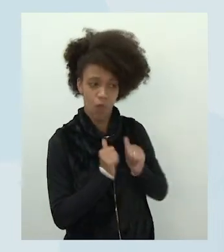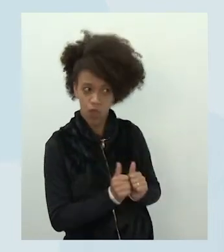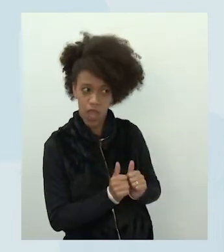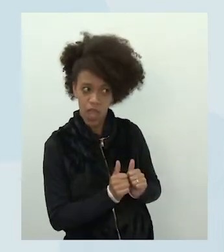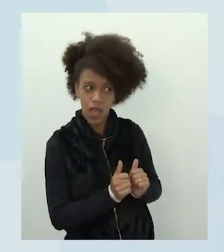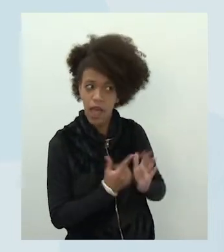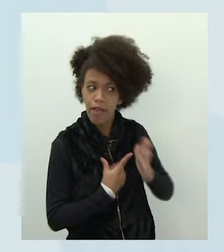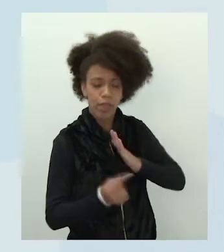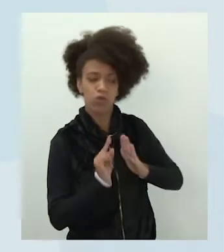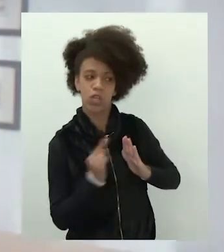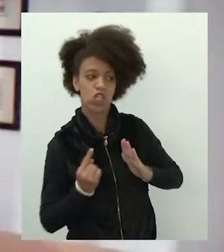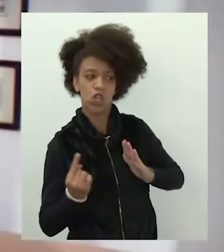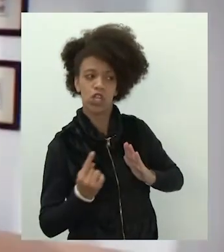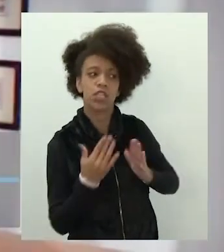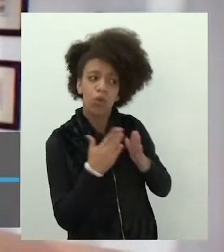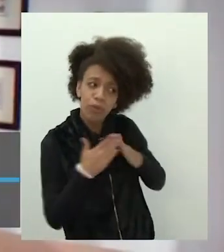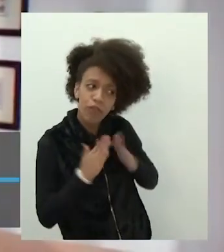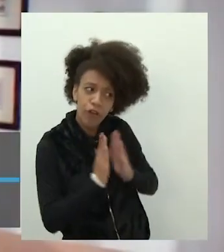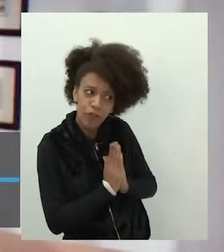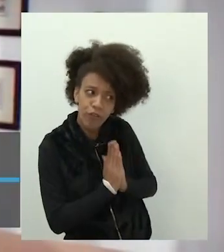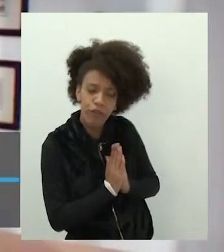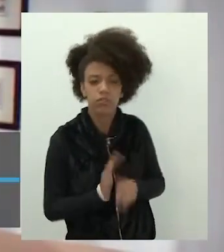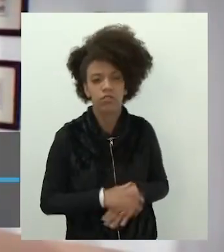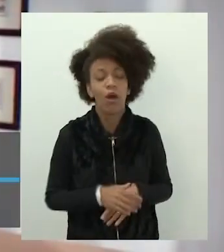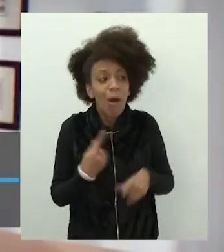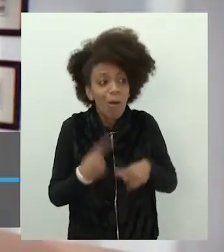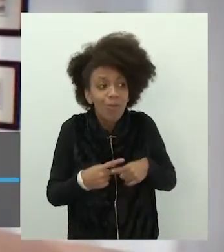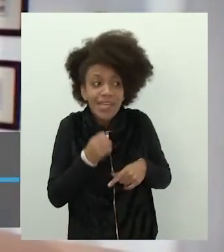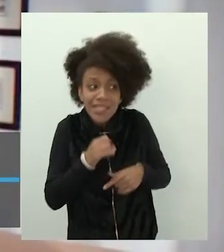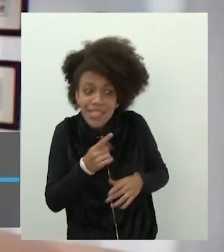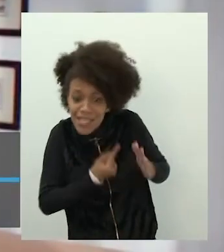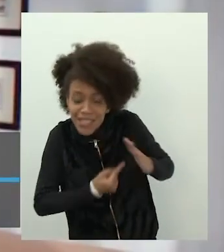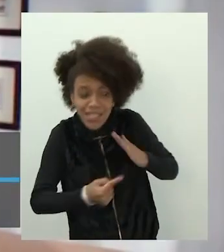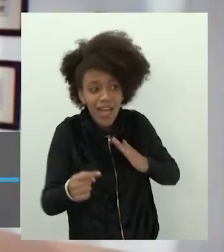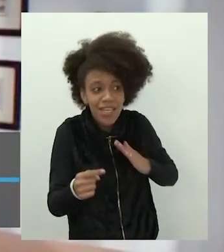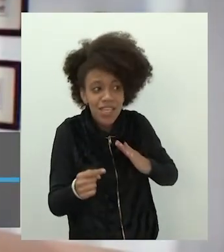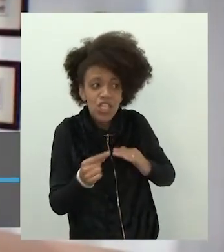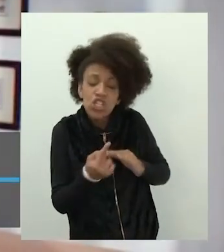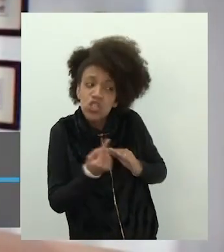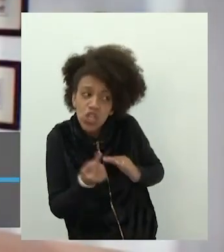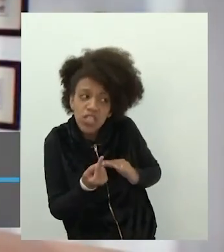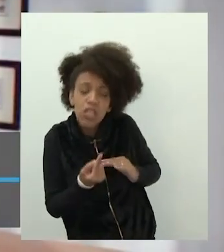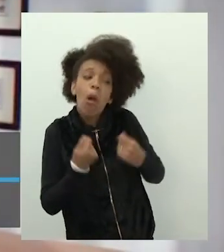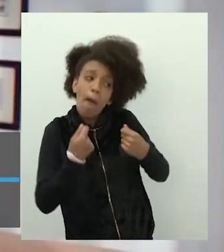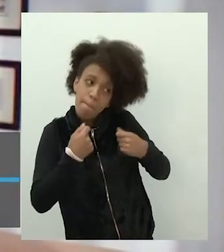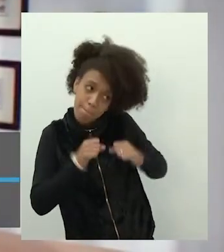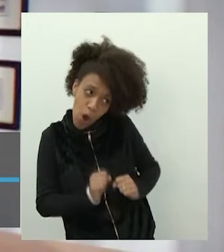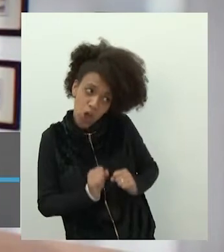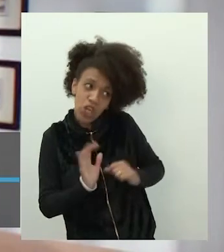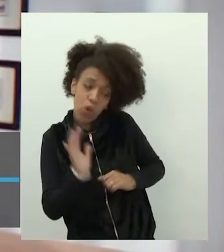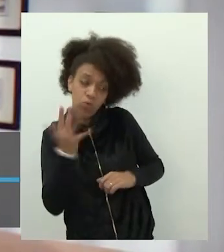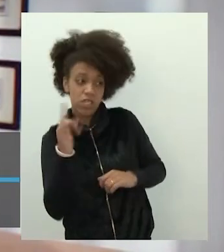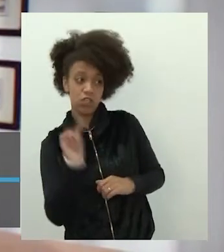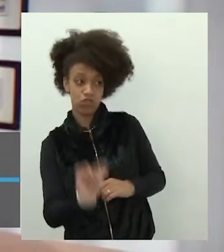mais sozinha, por favor, porque senão a senhora pode cair novamente. E